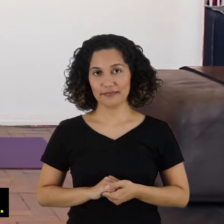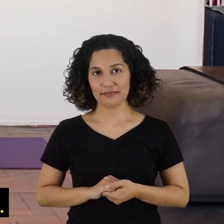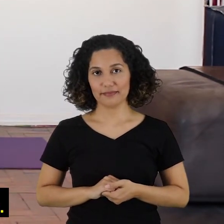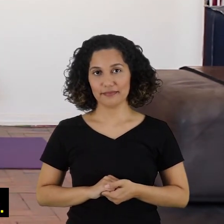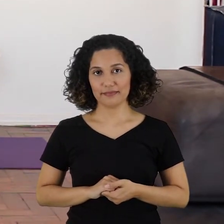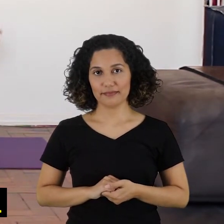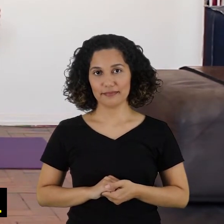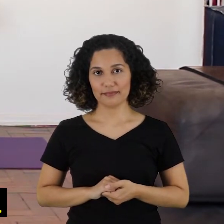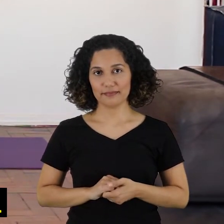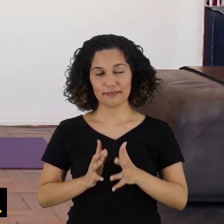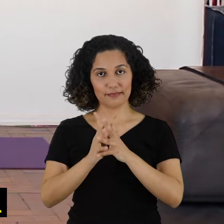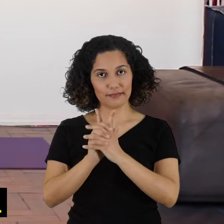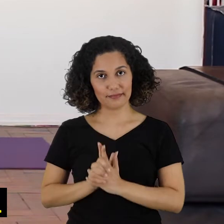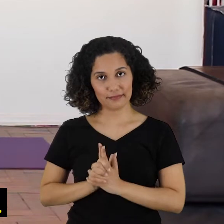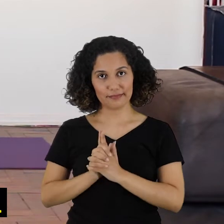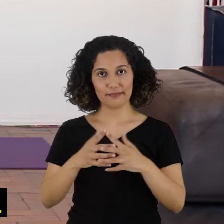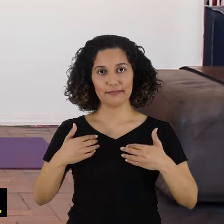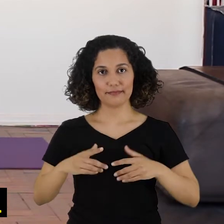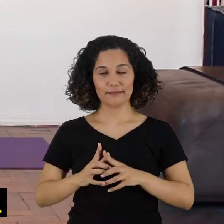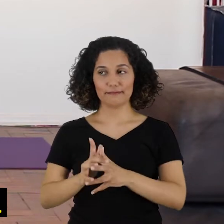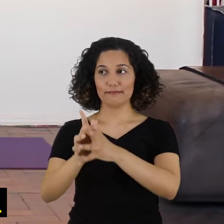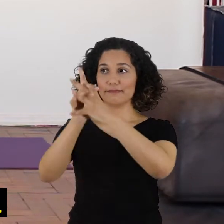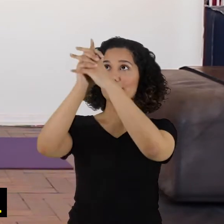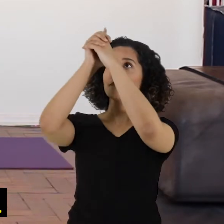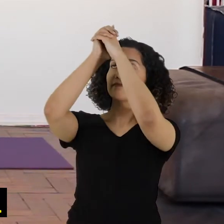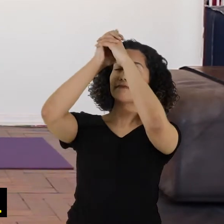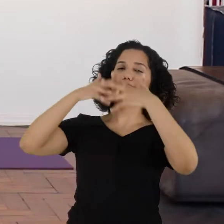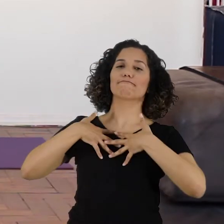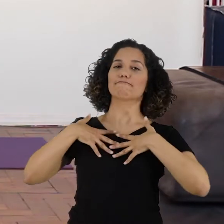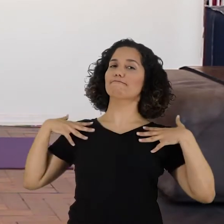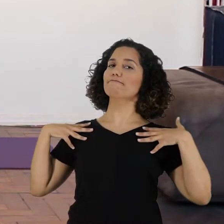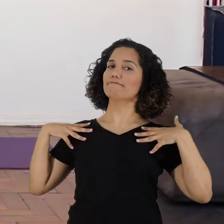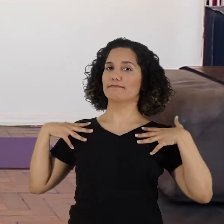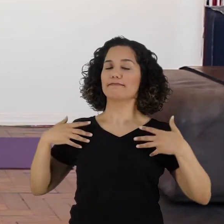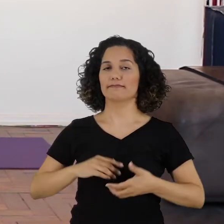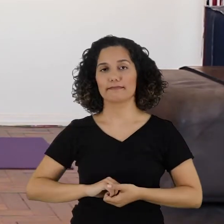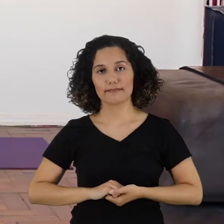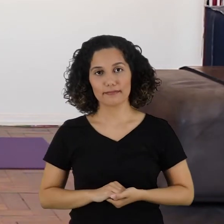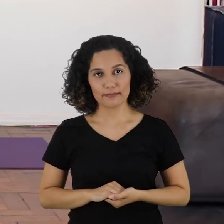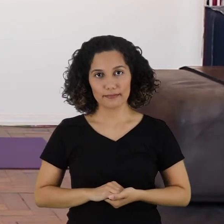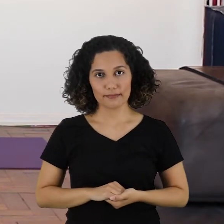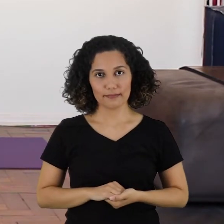no chão, faz Kali Mudra e leva os braços lá para cima, abre o peito aqui.